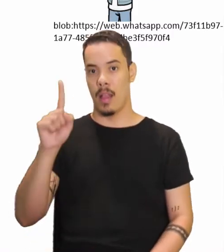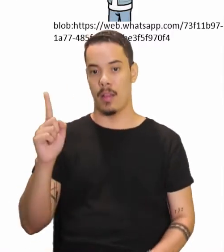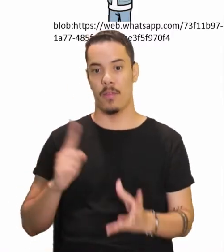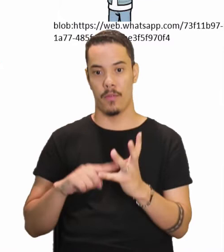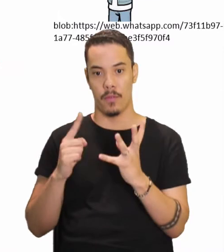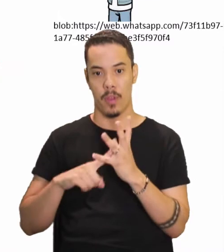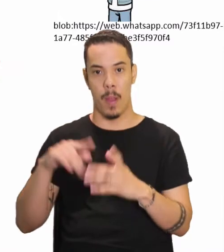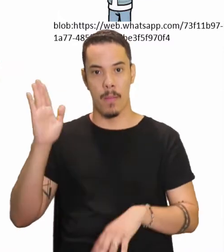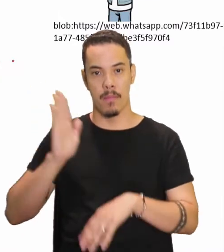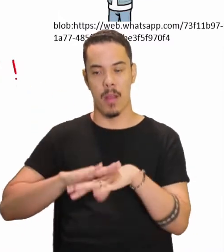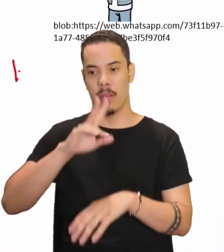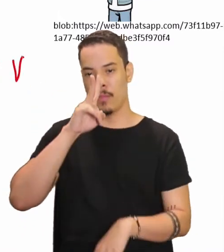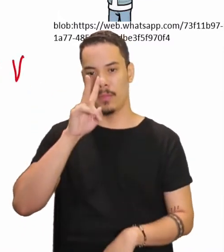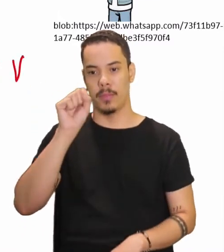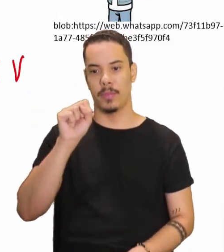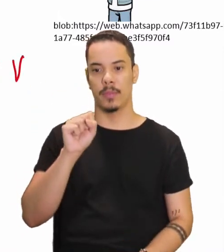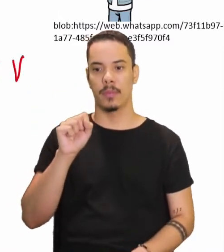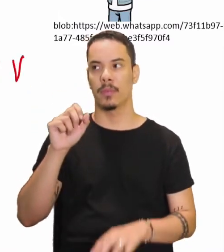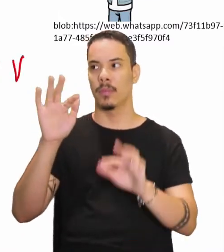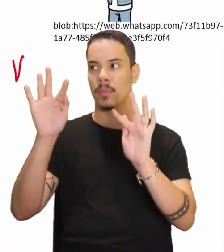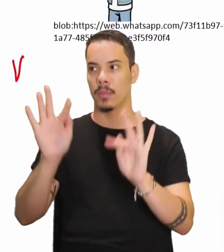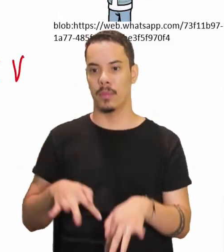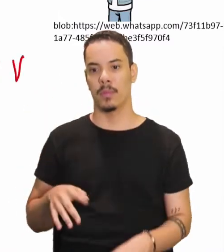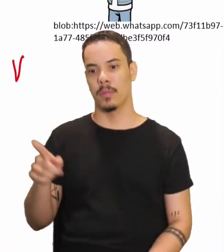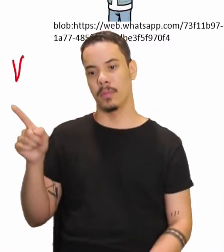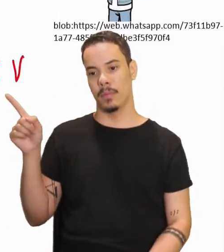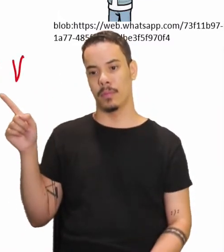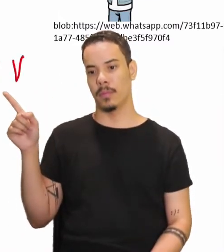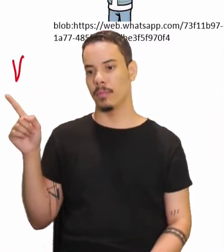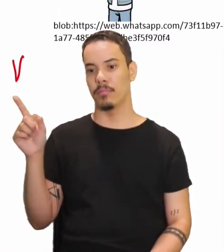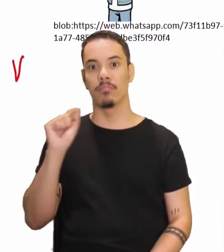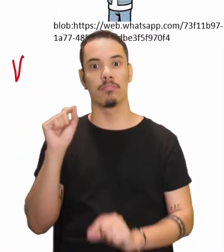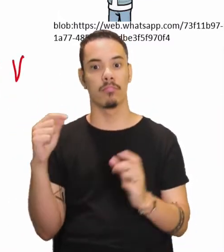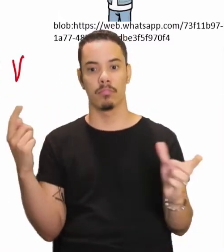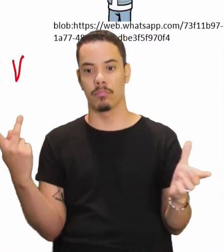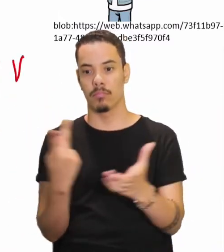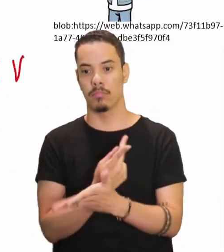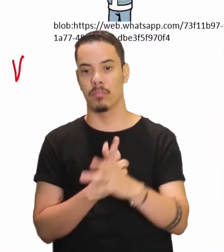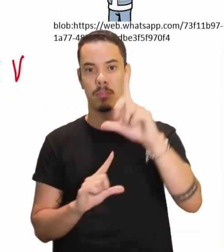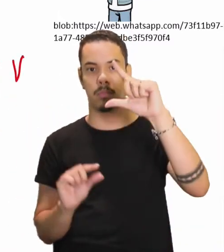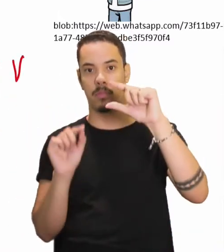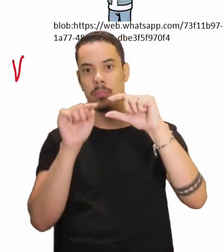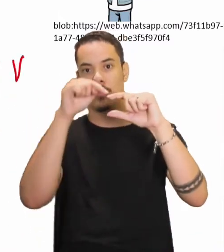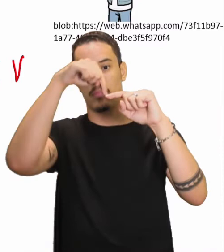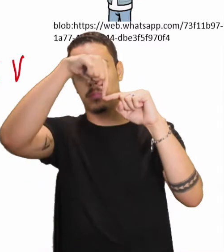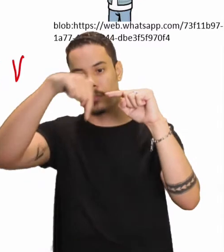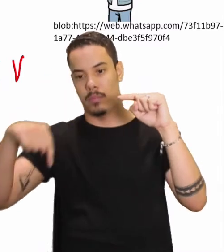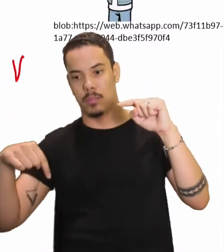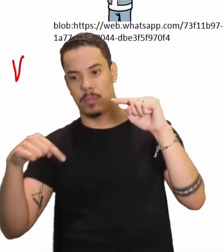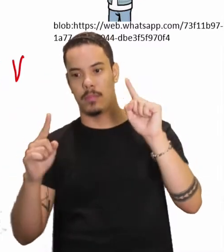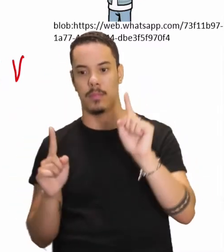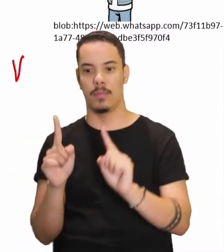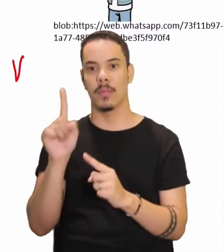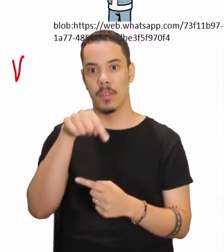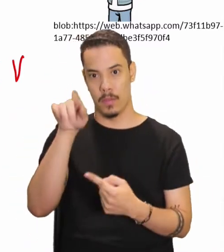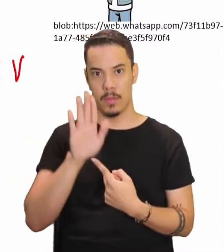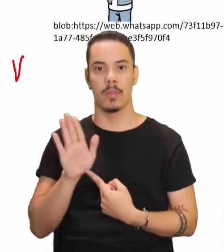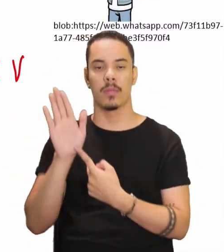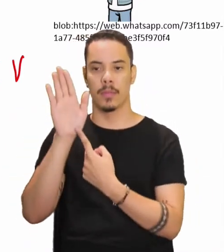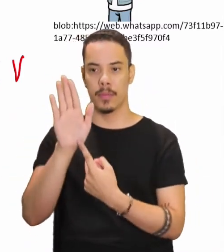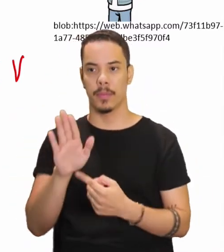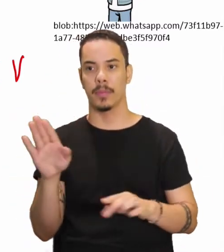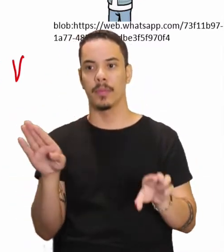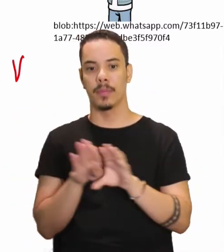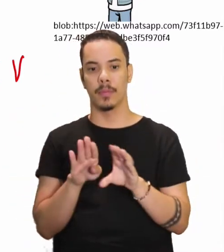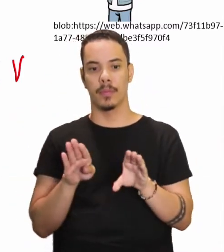mais forte, e vai terminar por quem? Pela semivogal. O que aconteceu? Decresceu. Ok? Beleza. Além